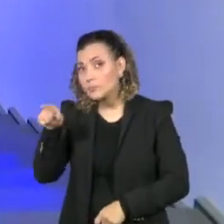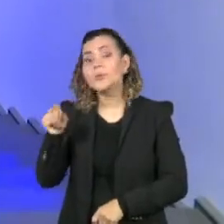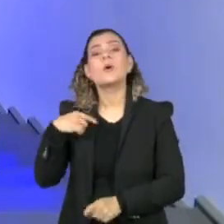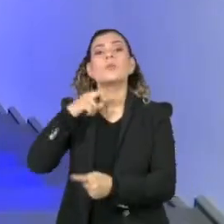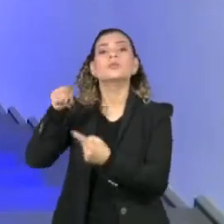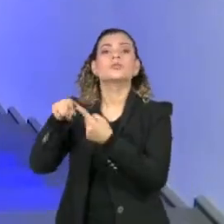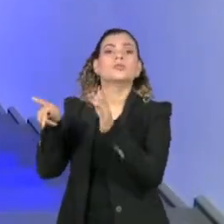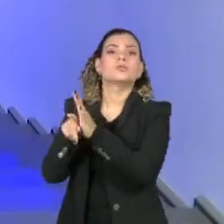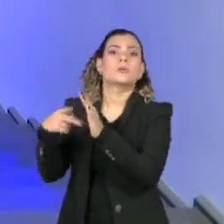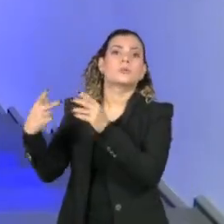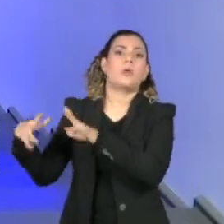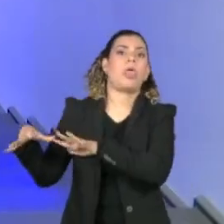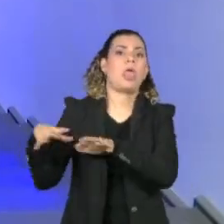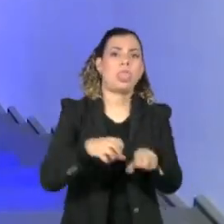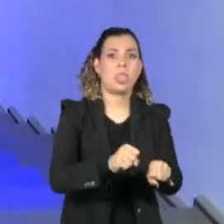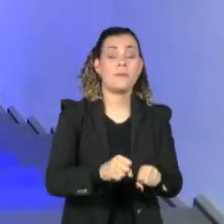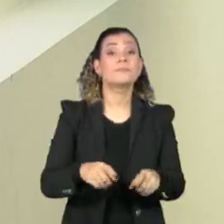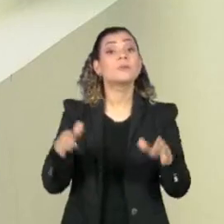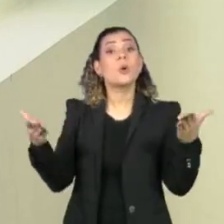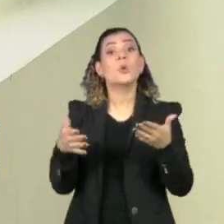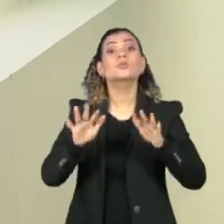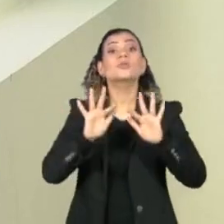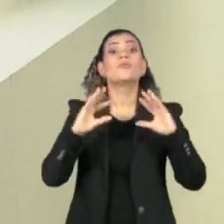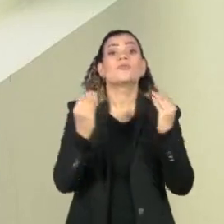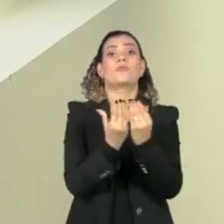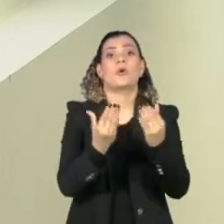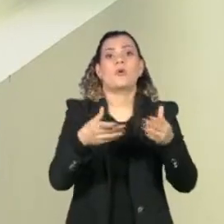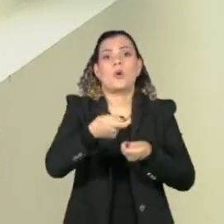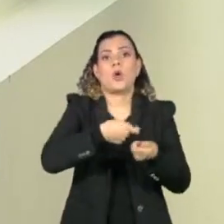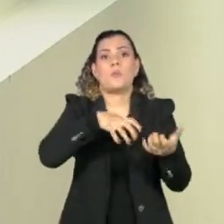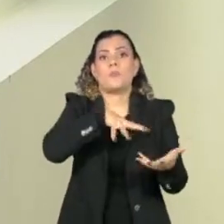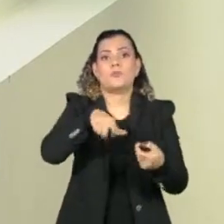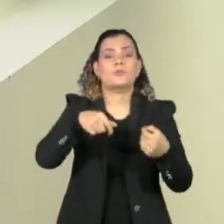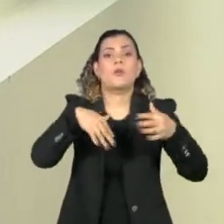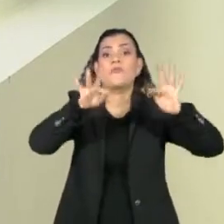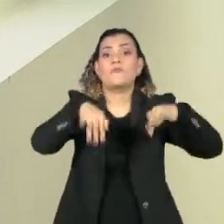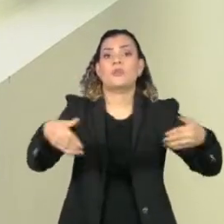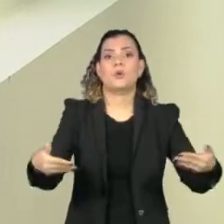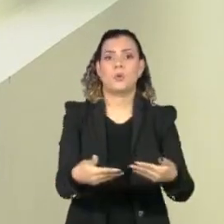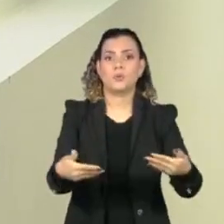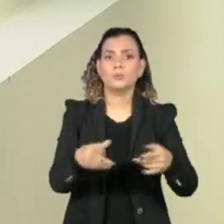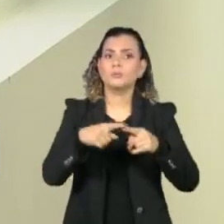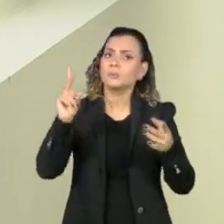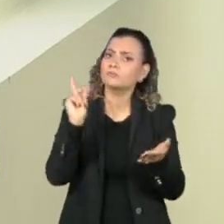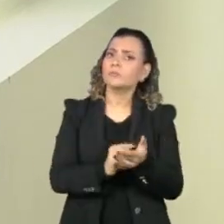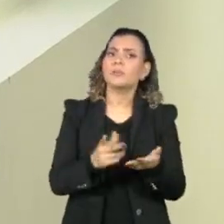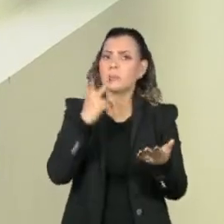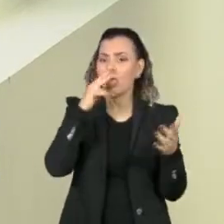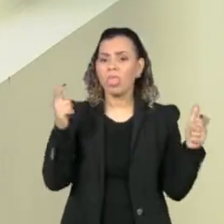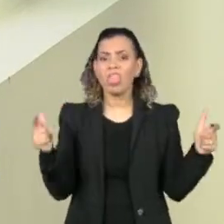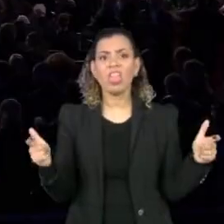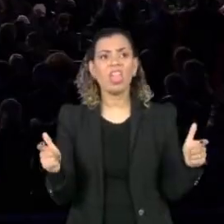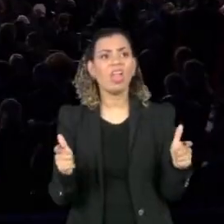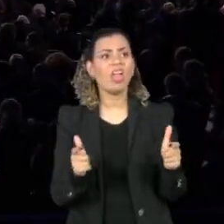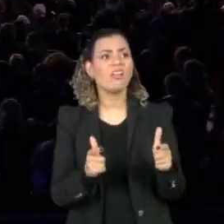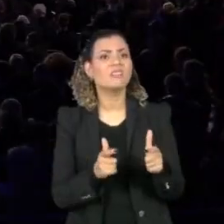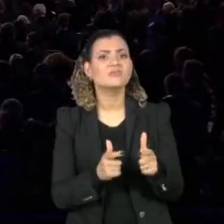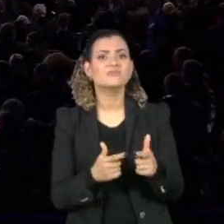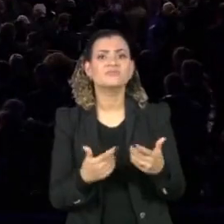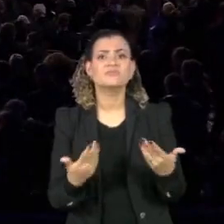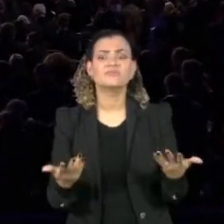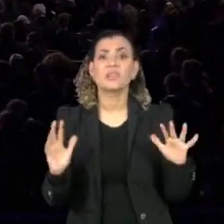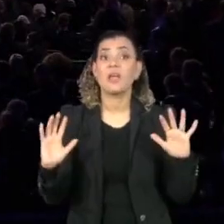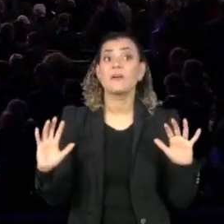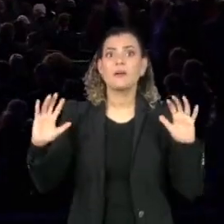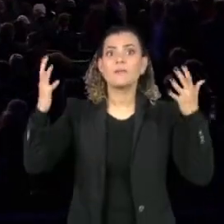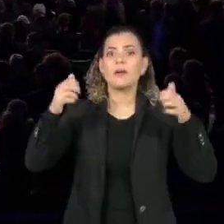fórum econômico mundial de davos termina hoje a tem diga que a edição esse baseadas foi a pá de cal no